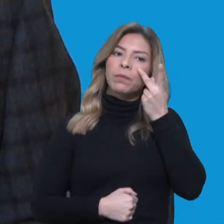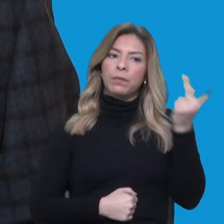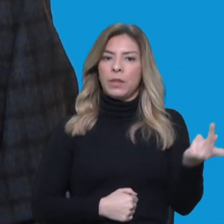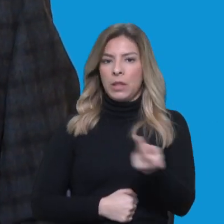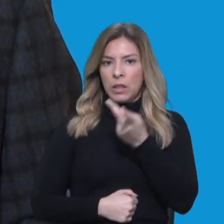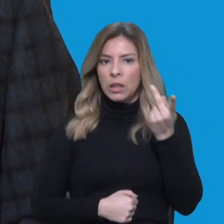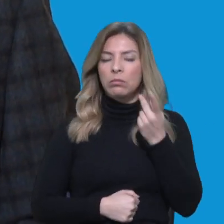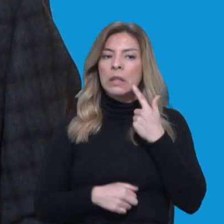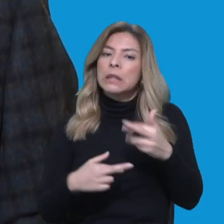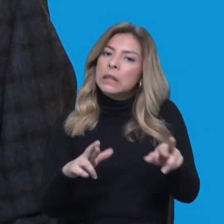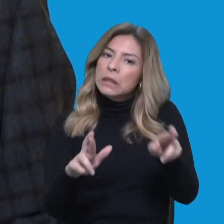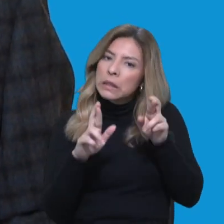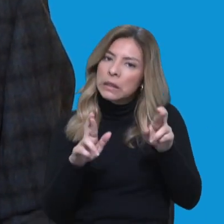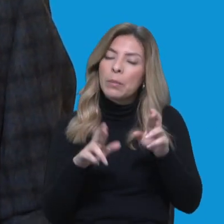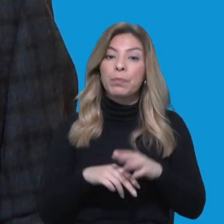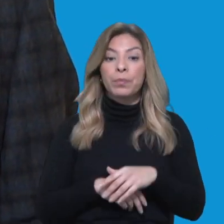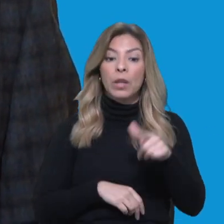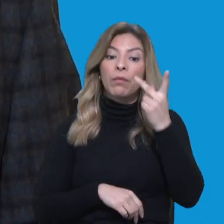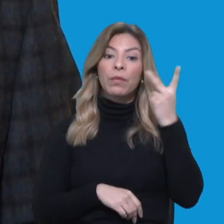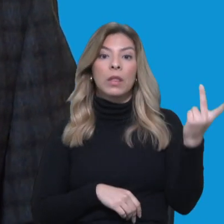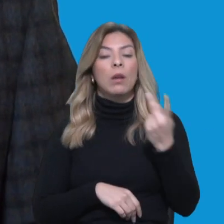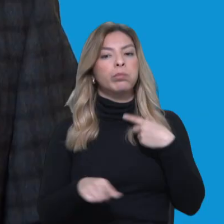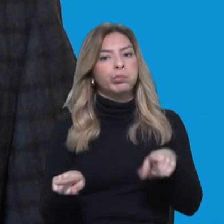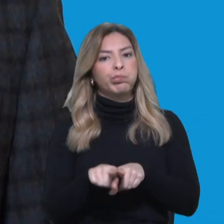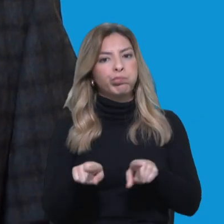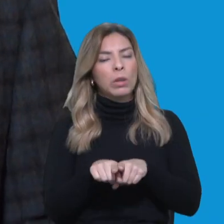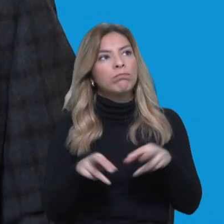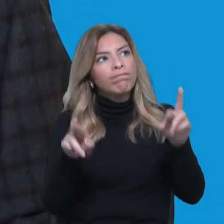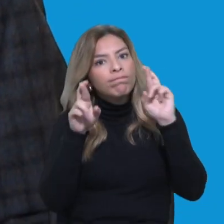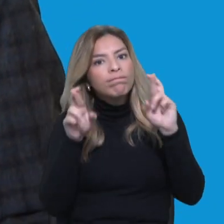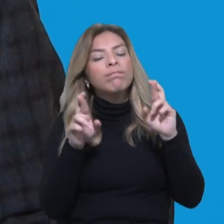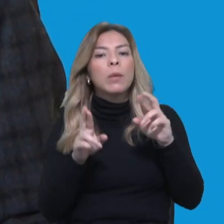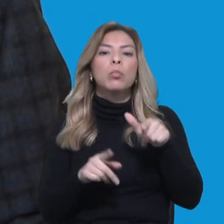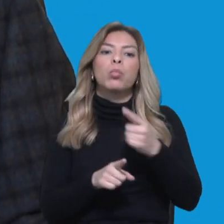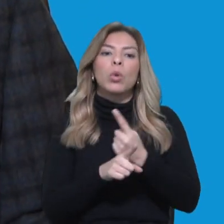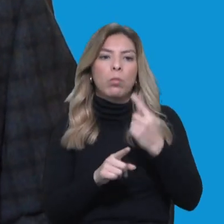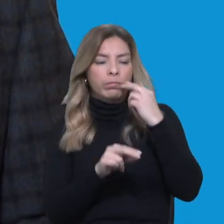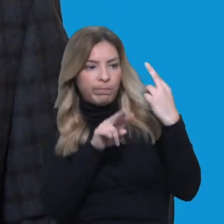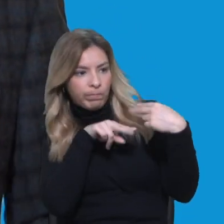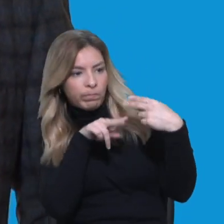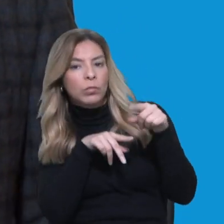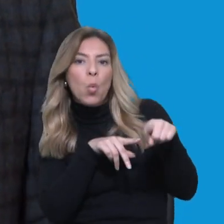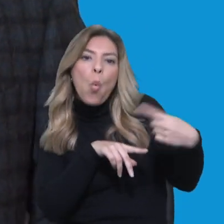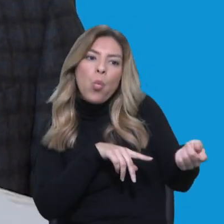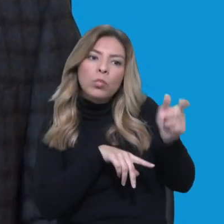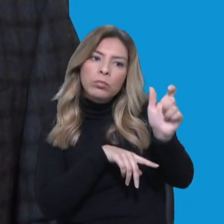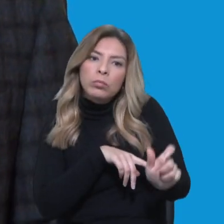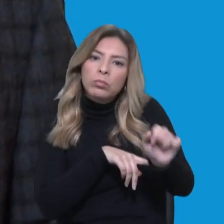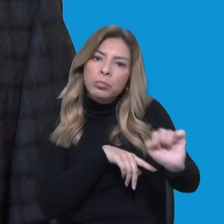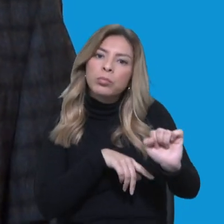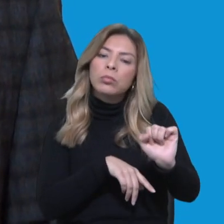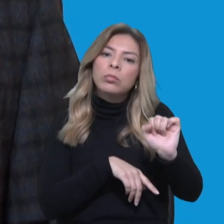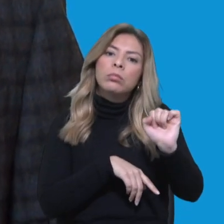em esperança. Eu diria uma vivência esperançosa, que não olha para o outro como um lugar para